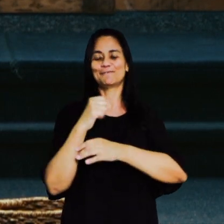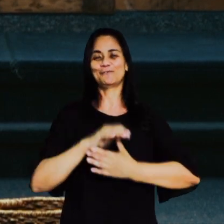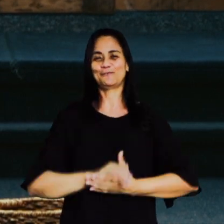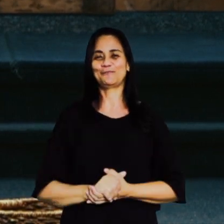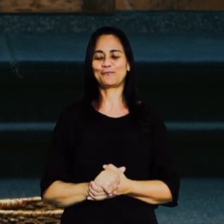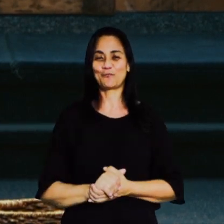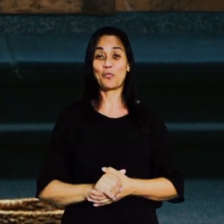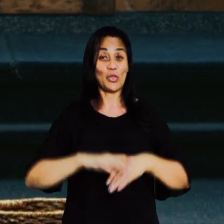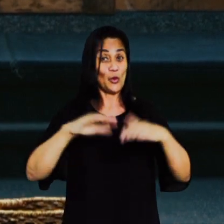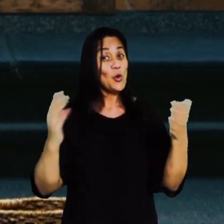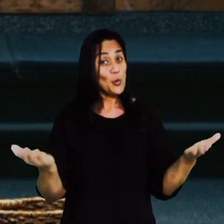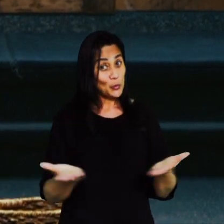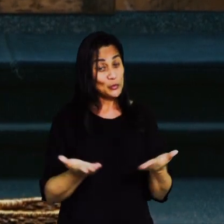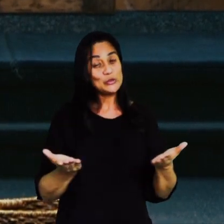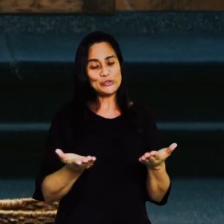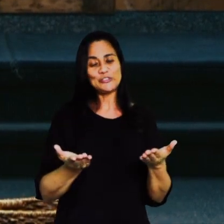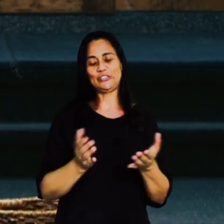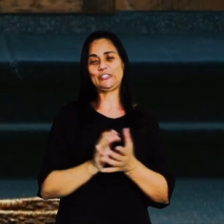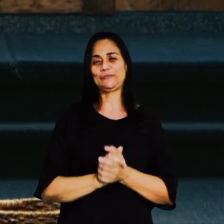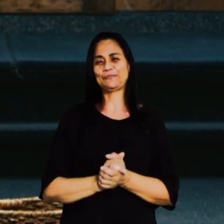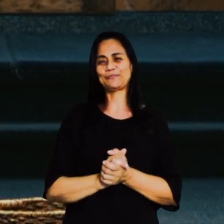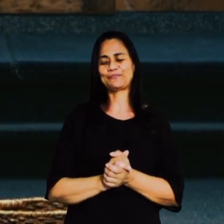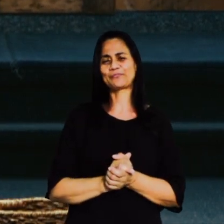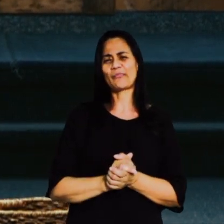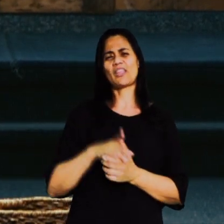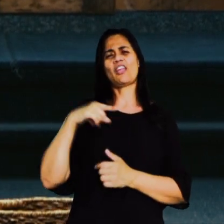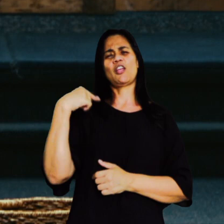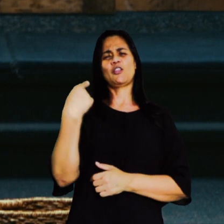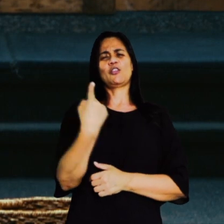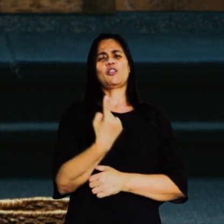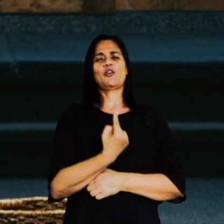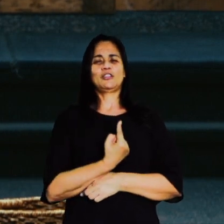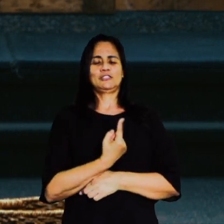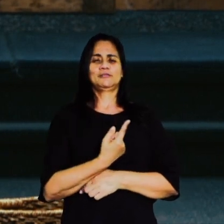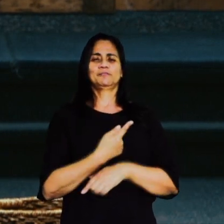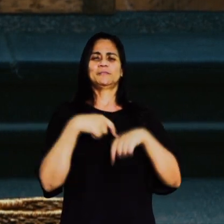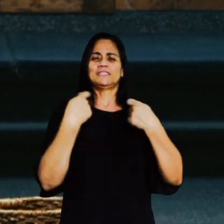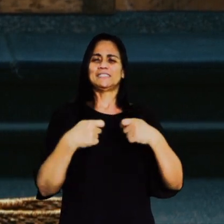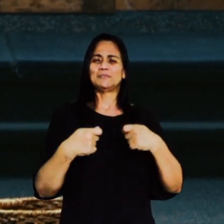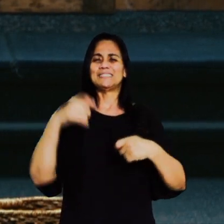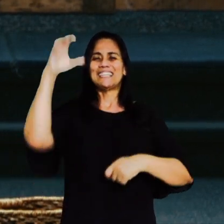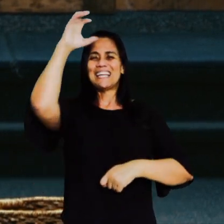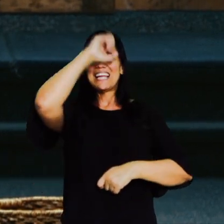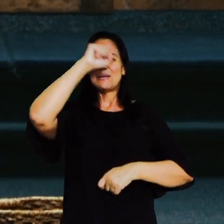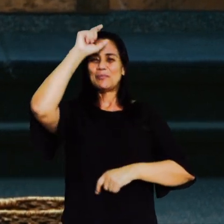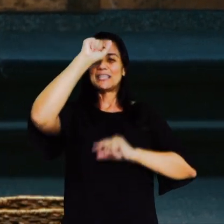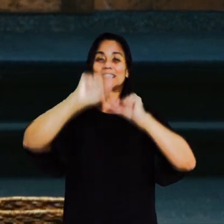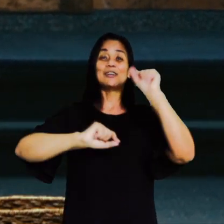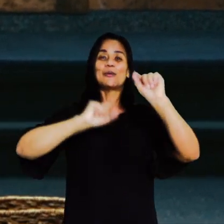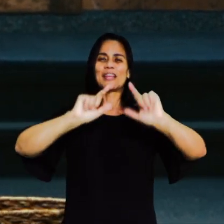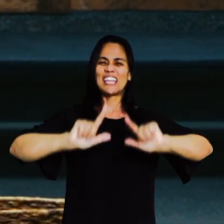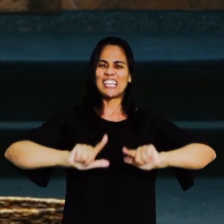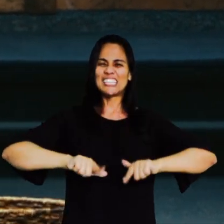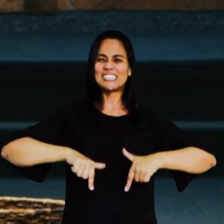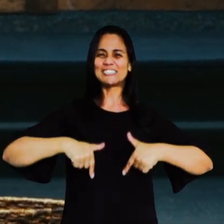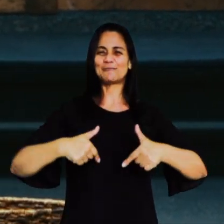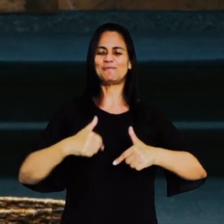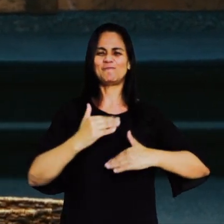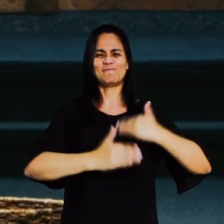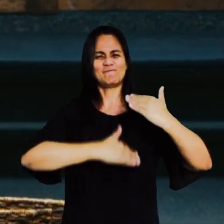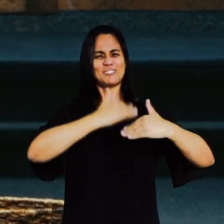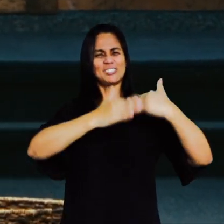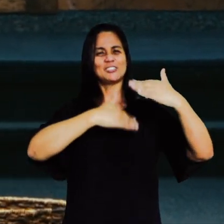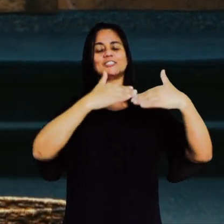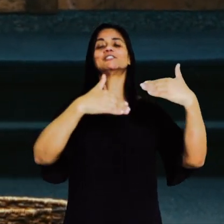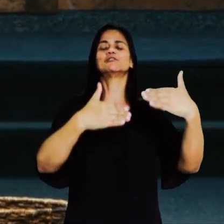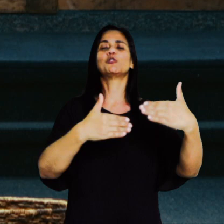Hoje nós vamos aprender a nos movimentar, a desenvolver